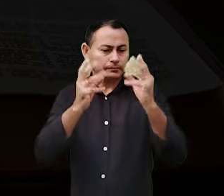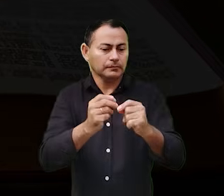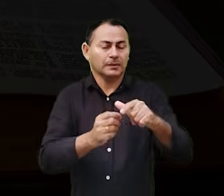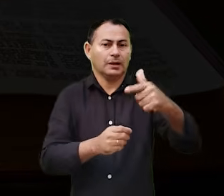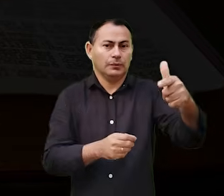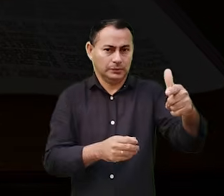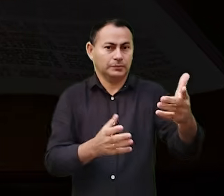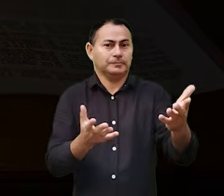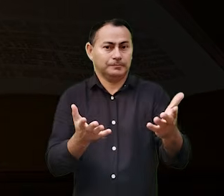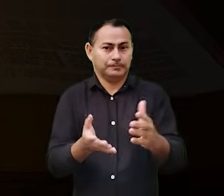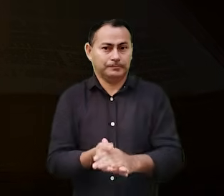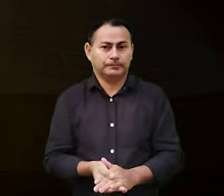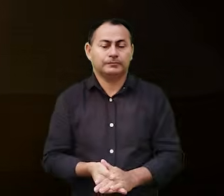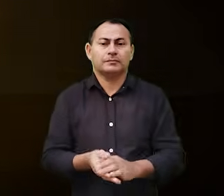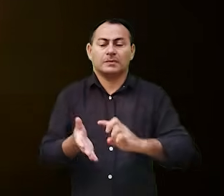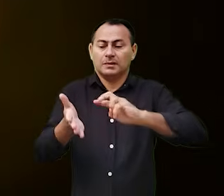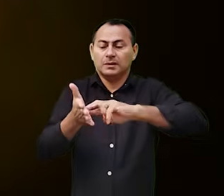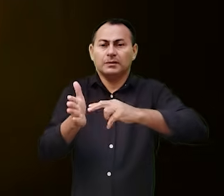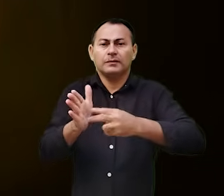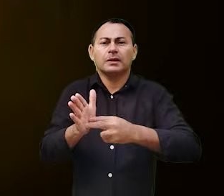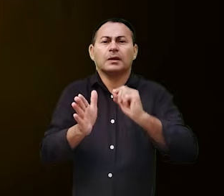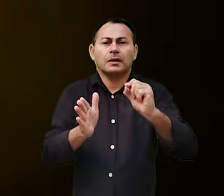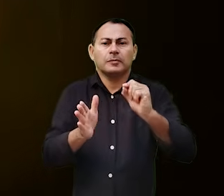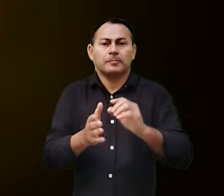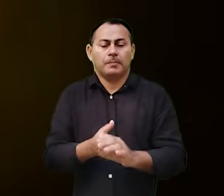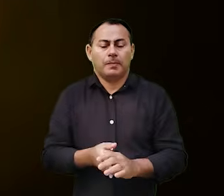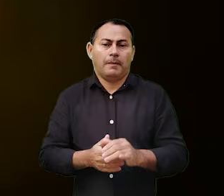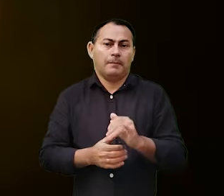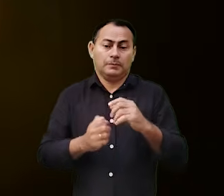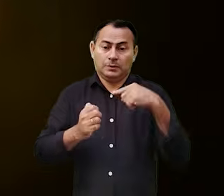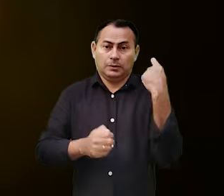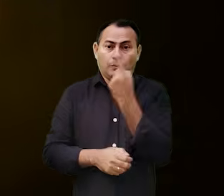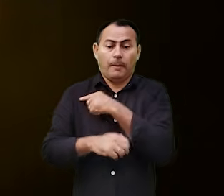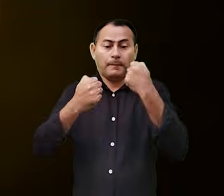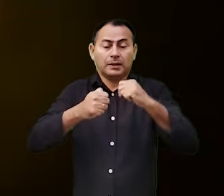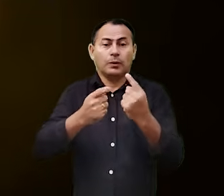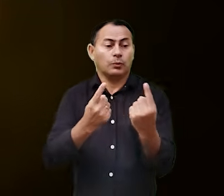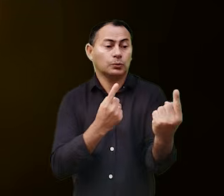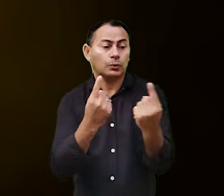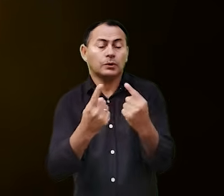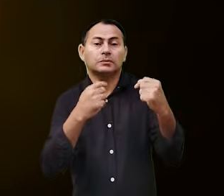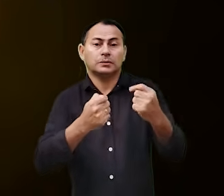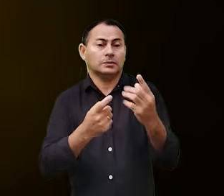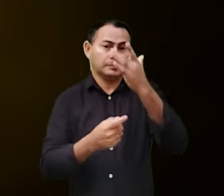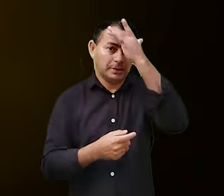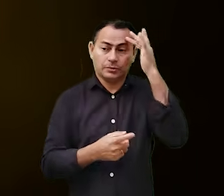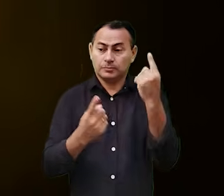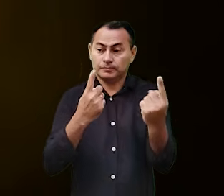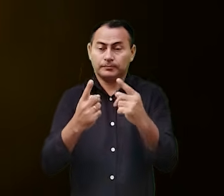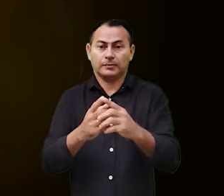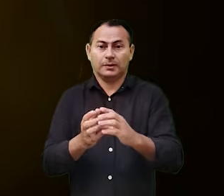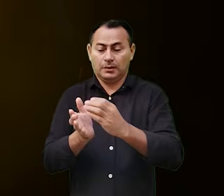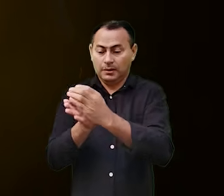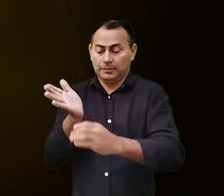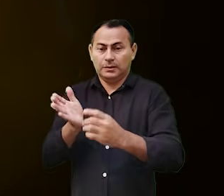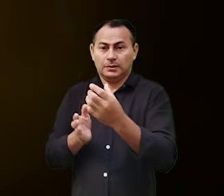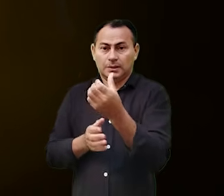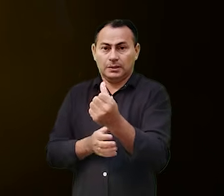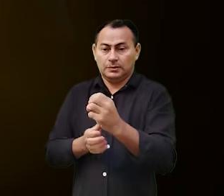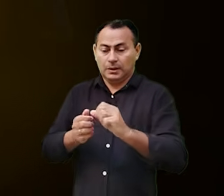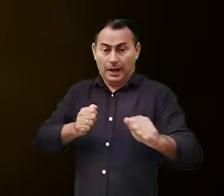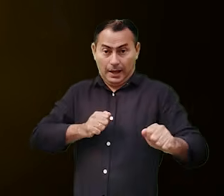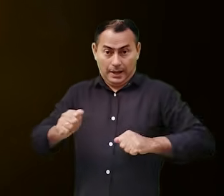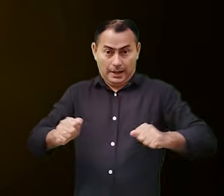a todos os outros. Isto quer dizer que precisamos um dos outros. No capítulo 6